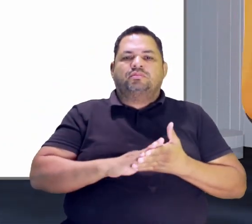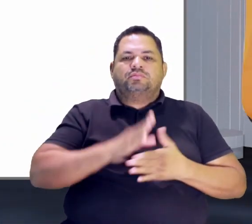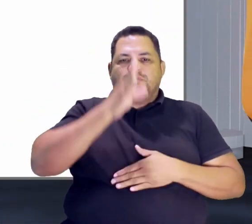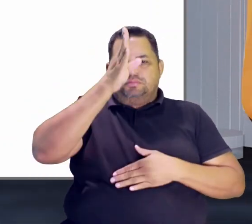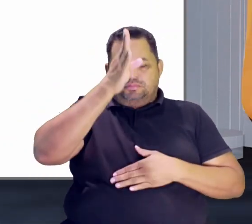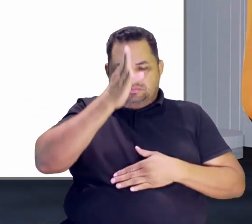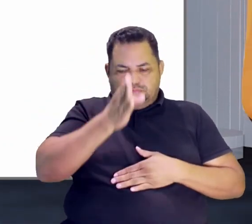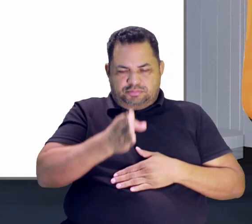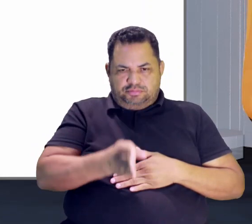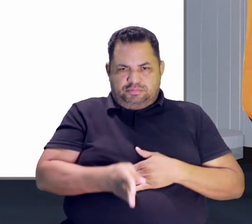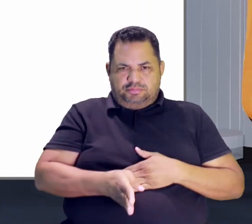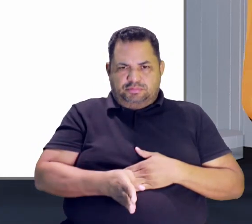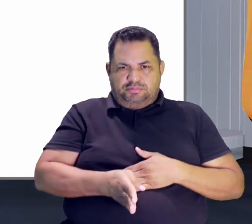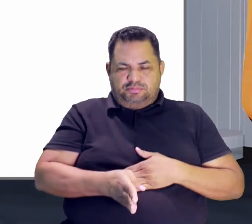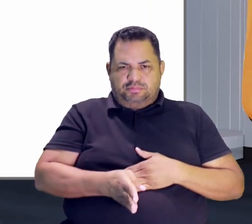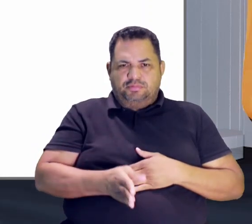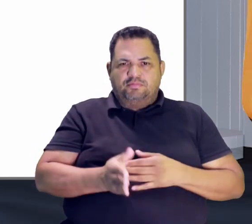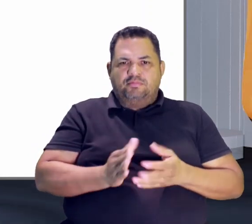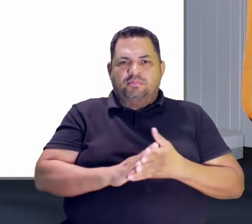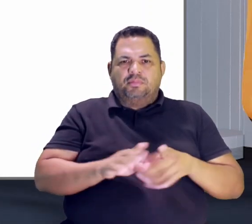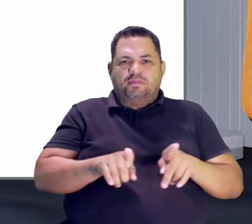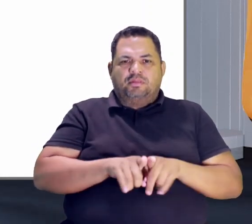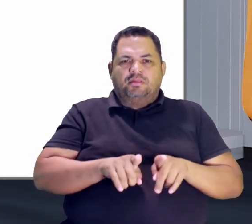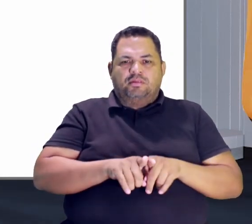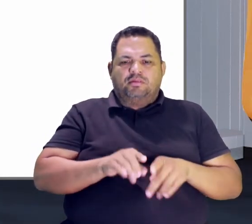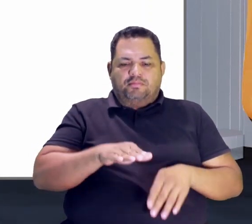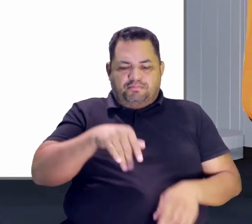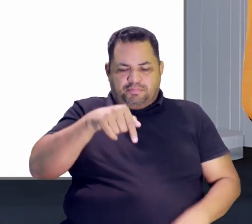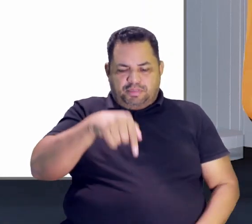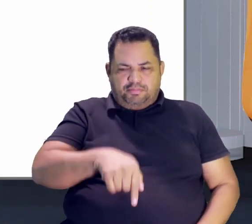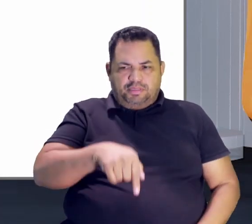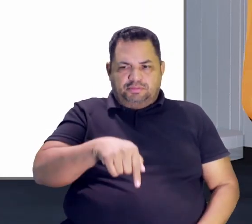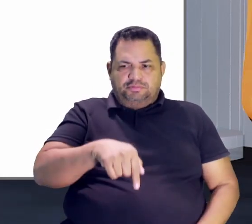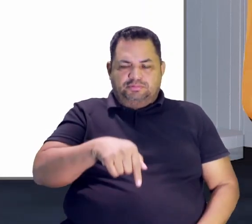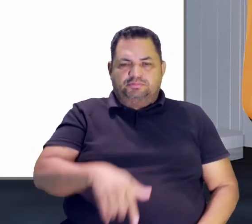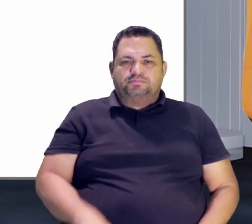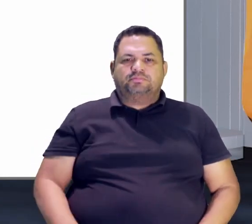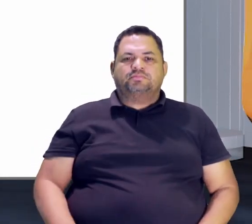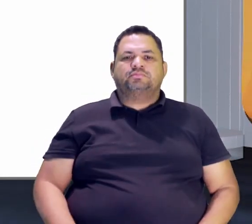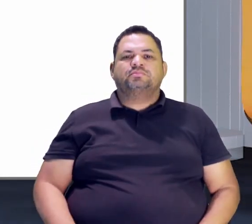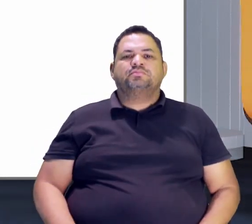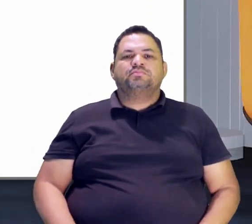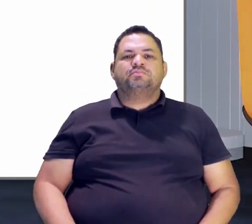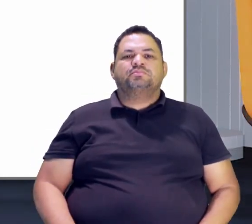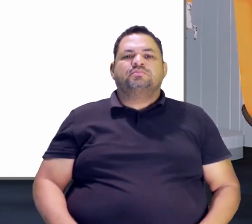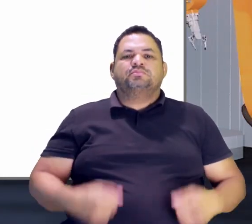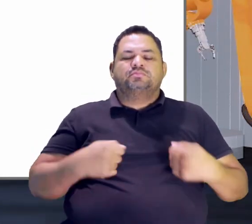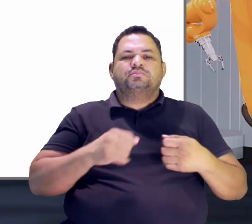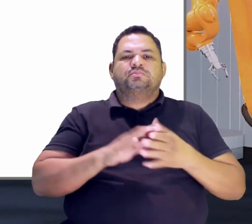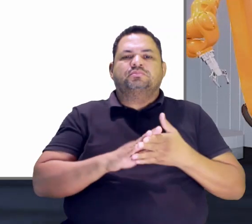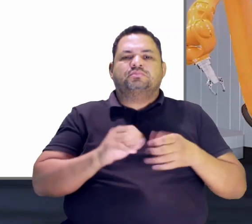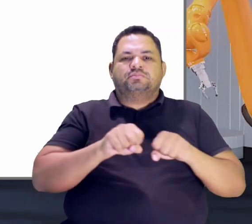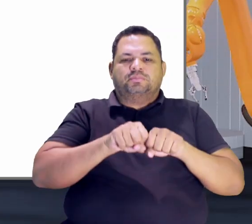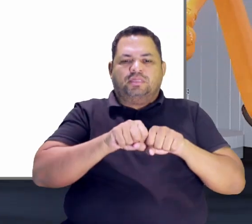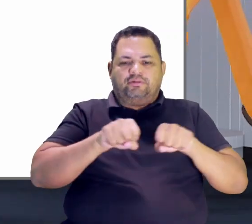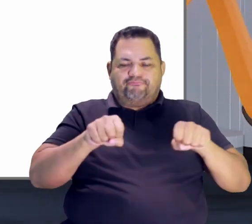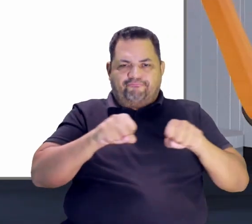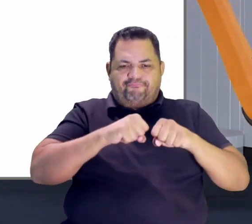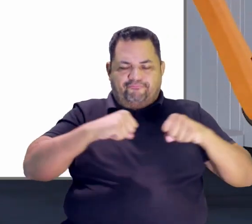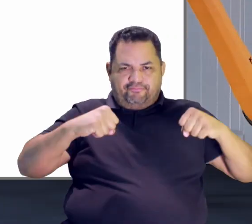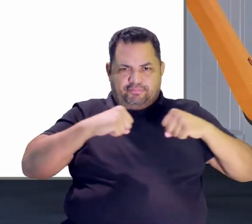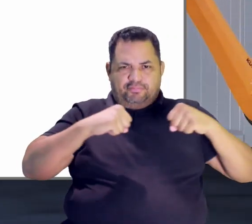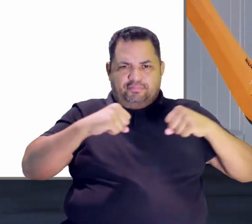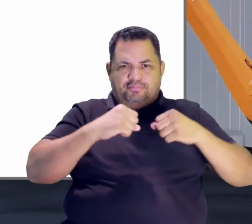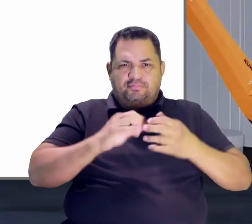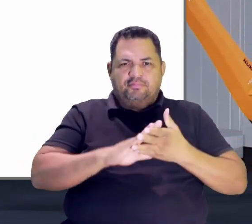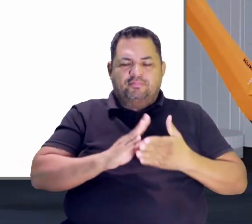Vertical, no sentido do recipiente, e apontando para baixo, certo? Primeiro você fez as forças horizontal. Quando